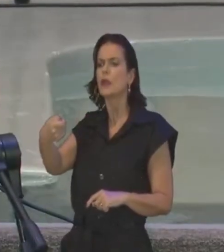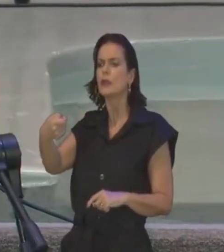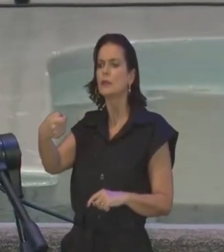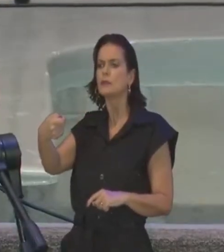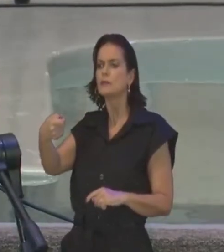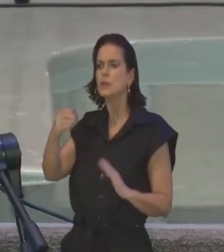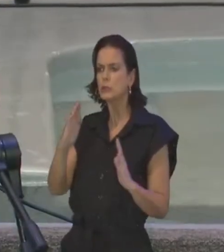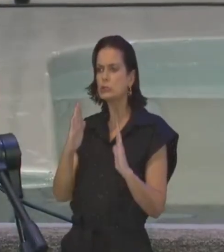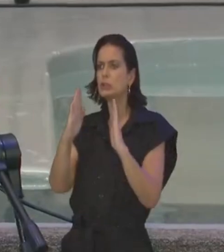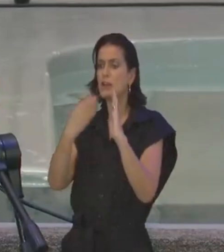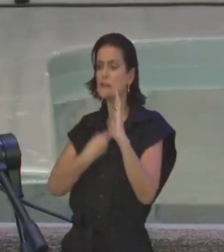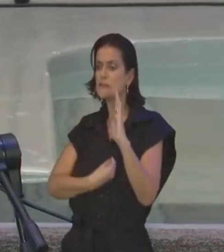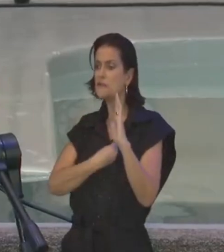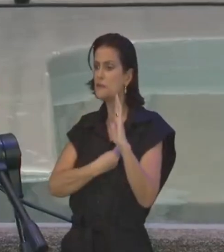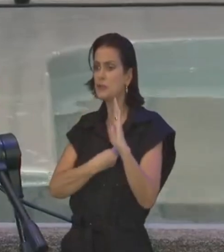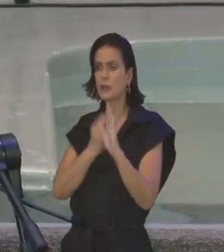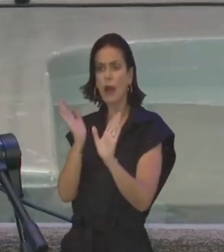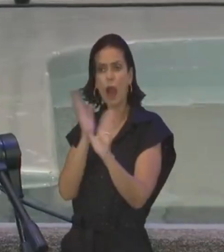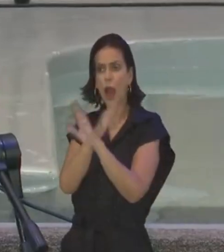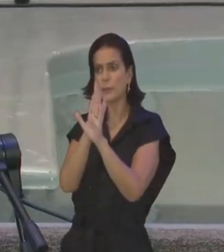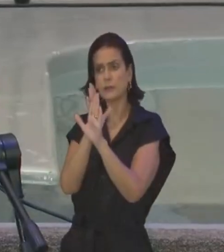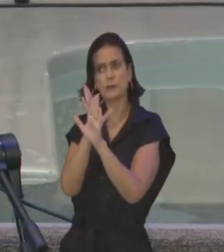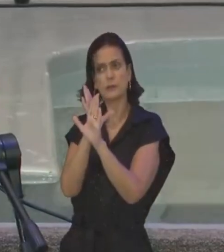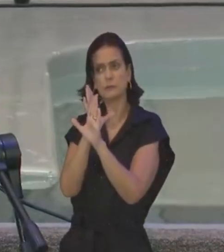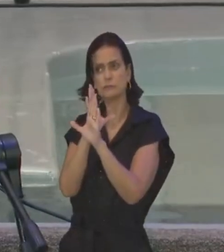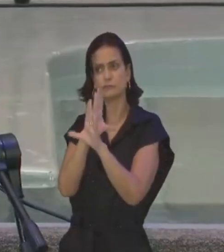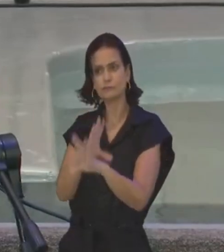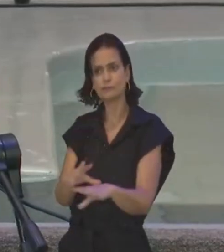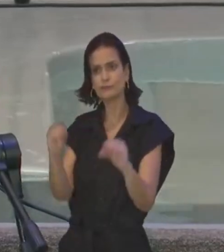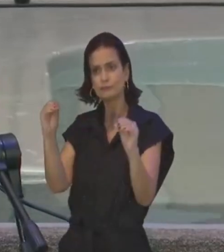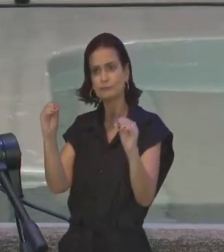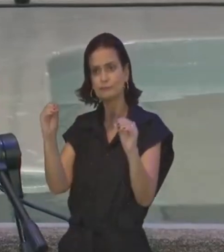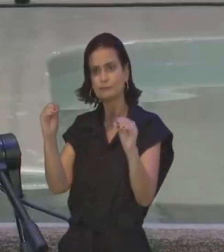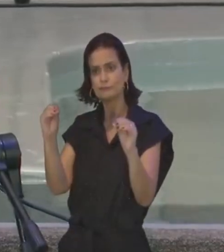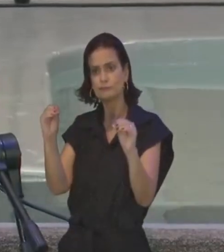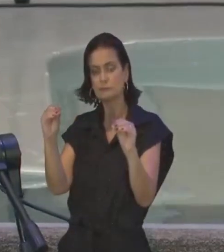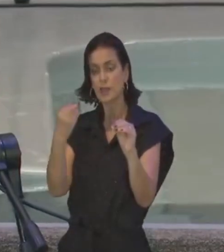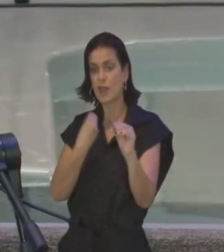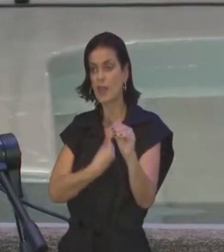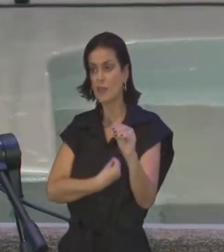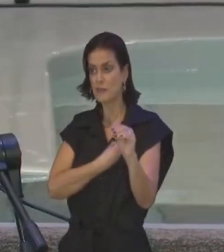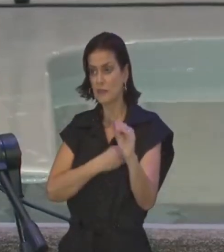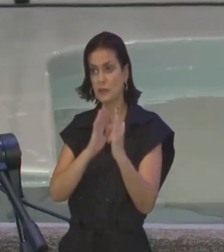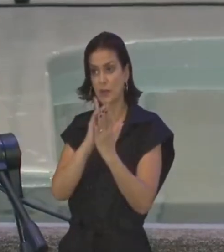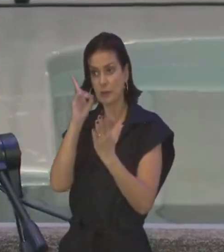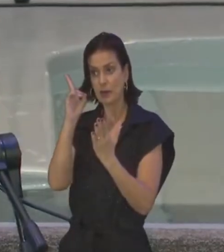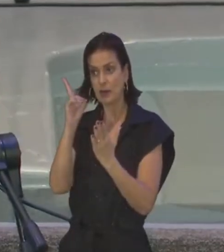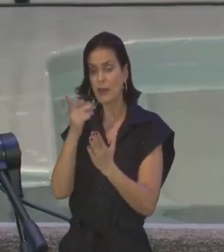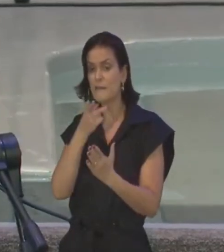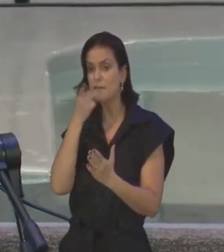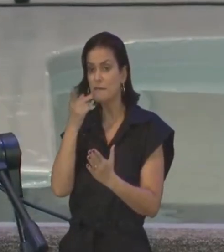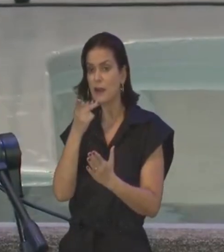diante desta vida tão passageira, diante